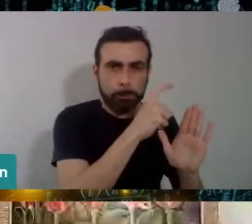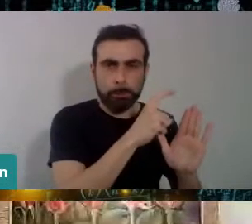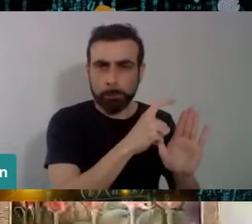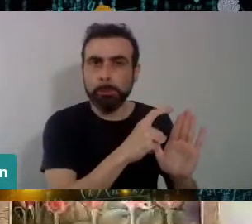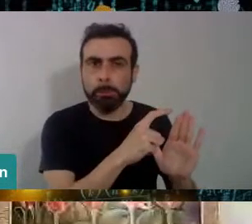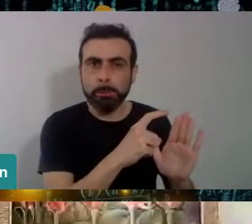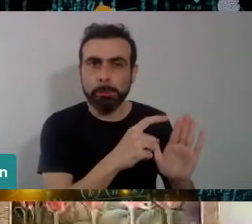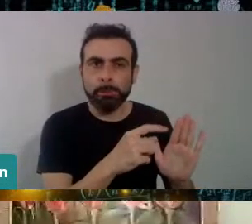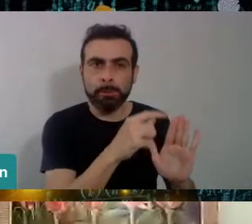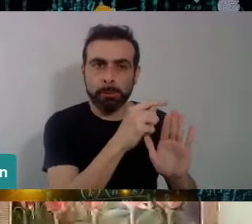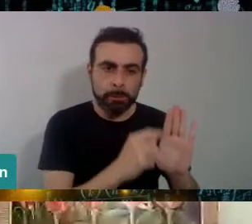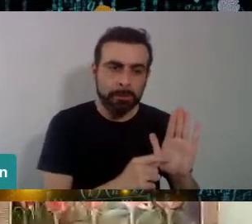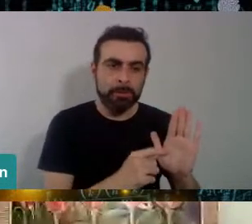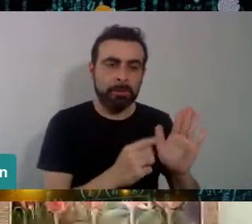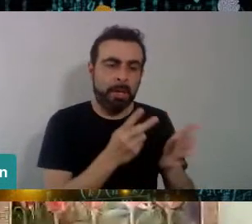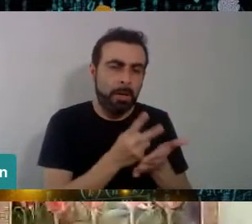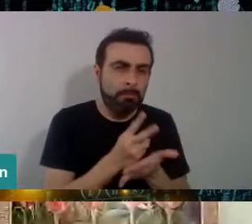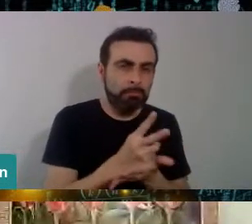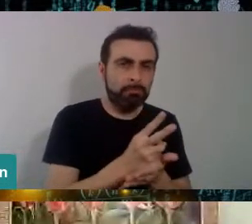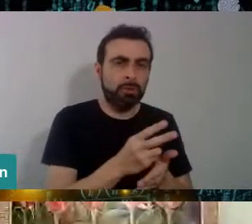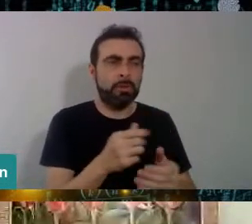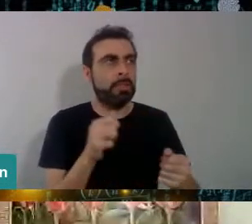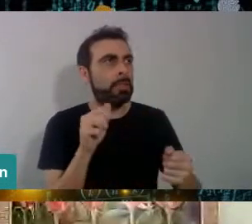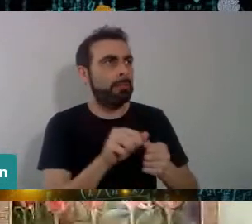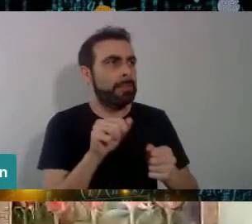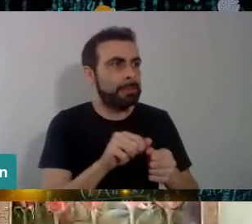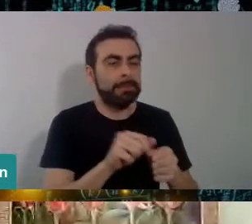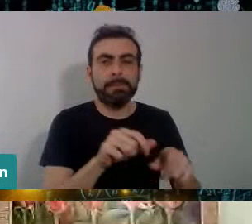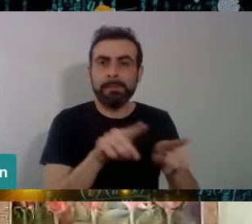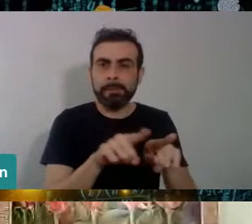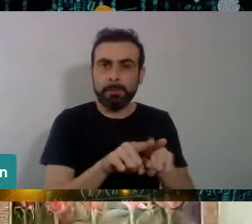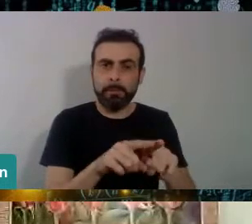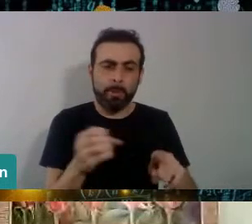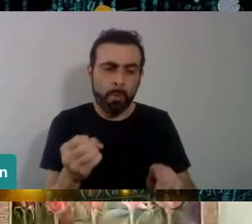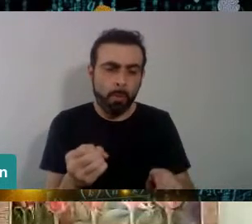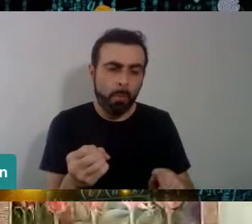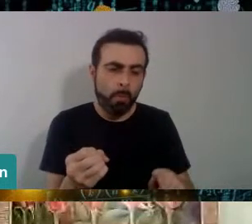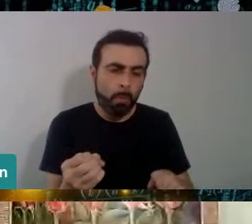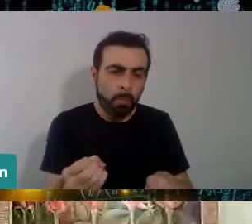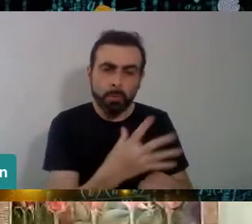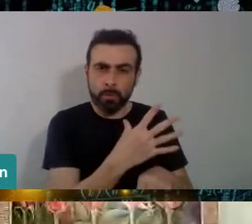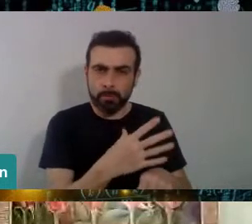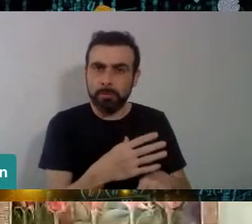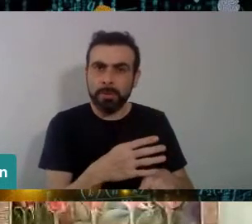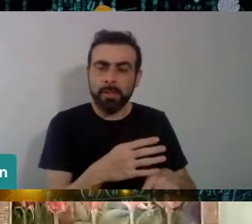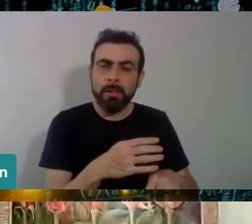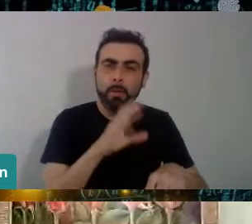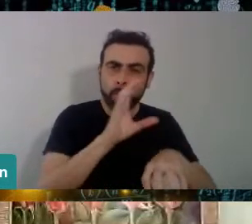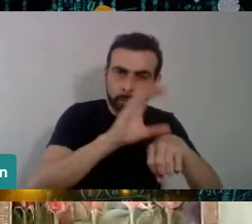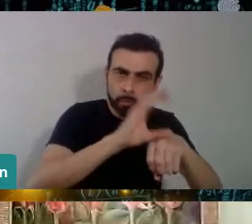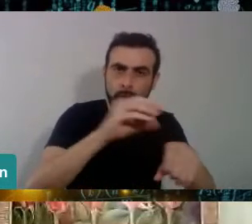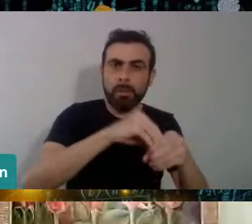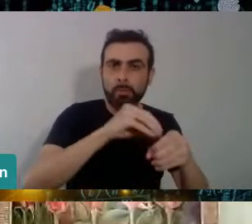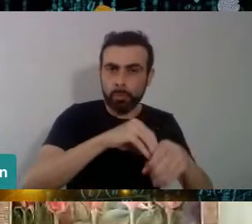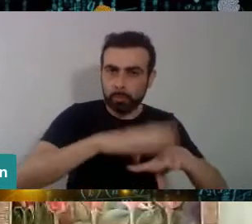para tocar esse processo, para fazer acontecer, né, um novo curso de matemática, um processo